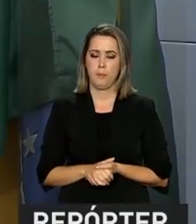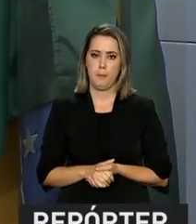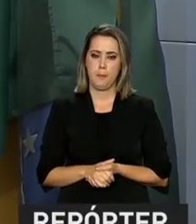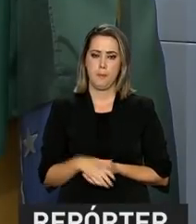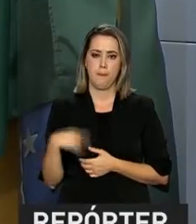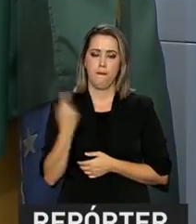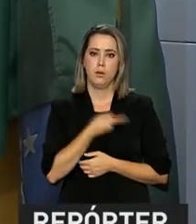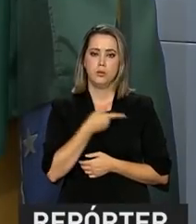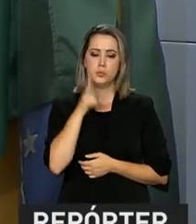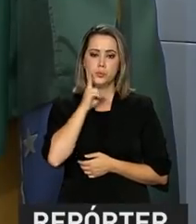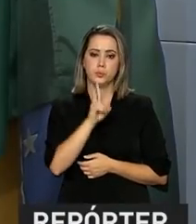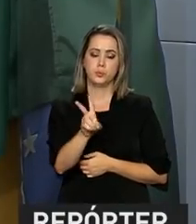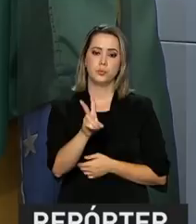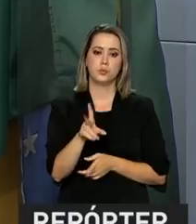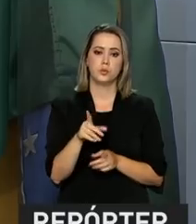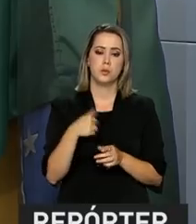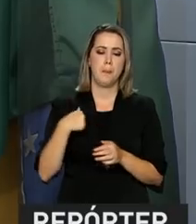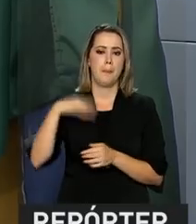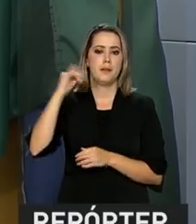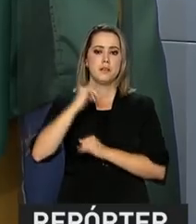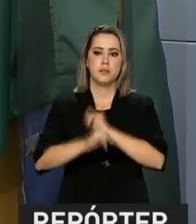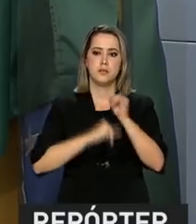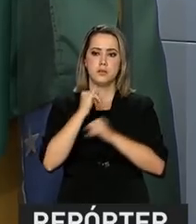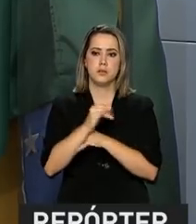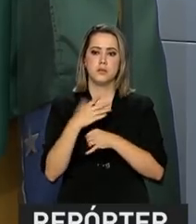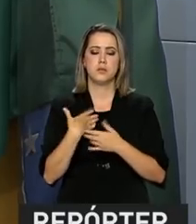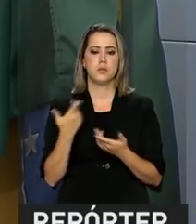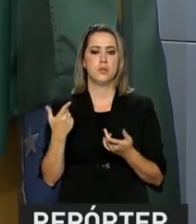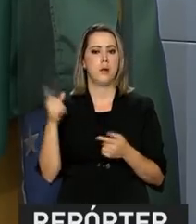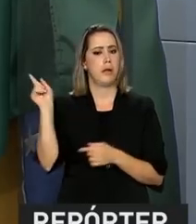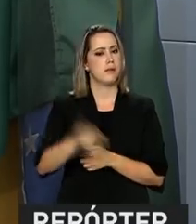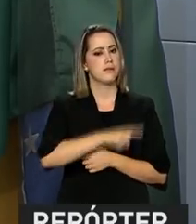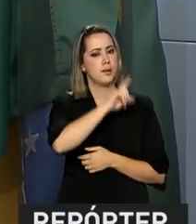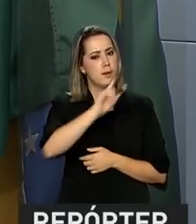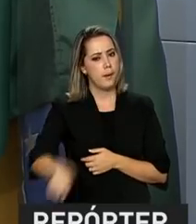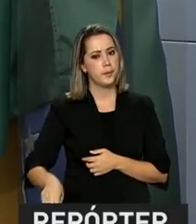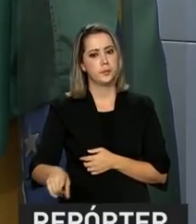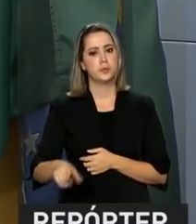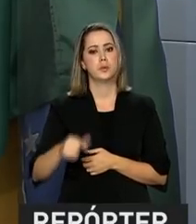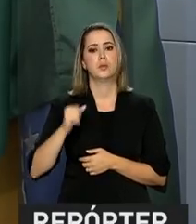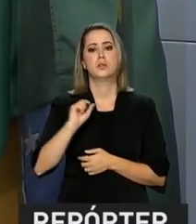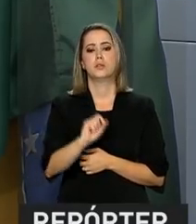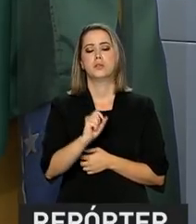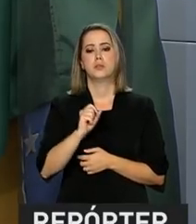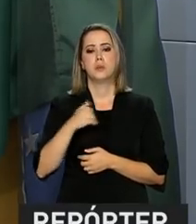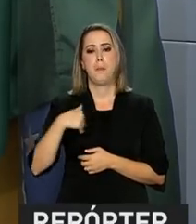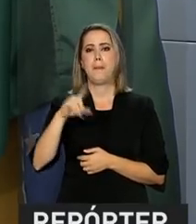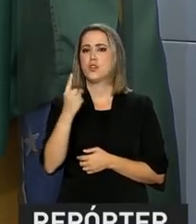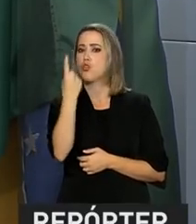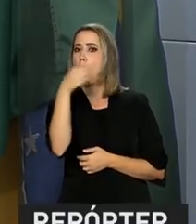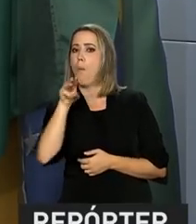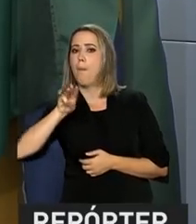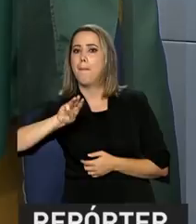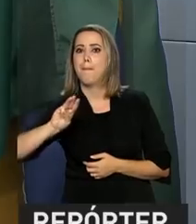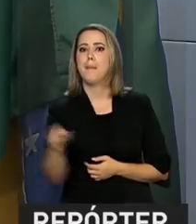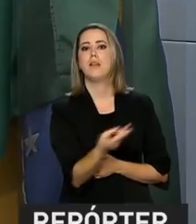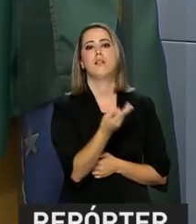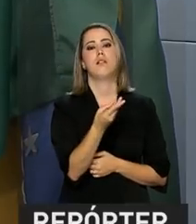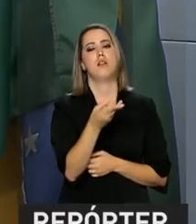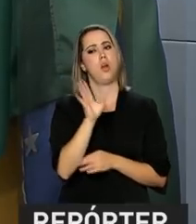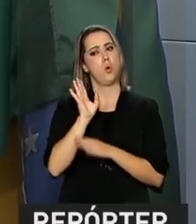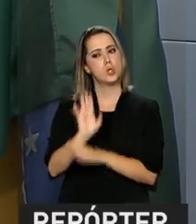um cruzamento muito maior de informações. Foram cancelados aí perto de 1 milhão